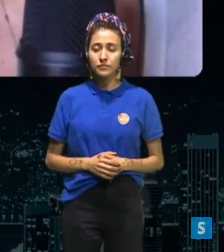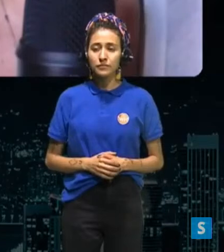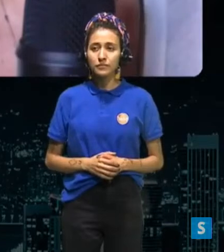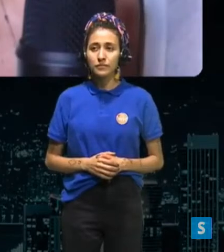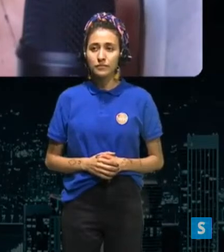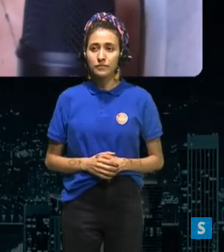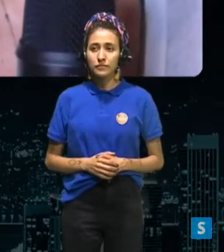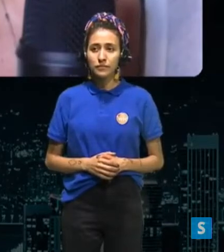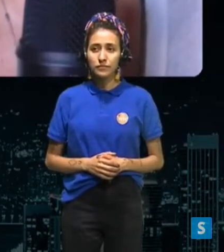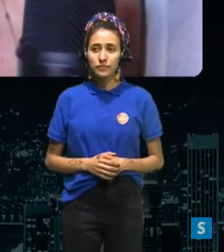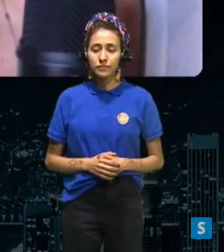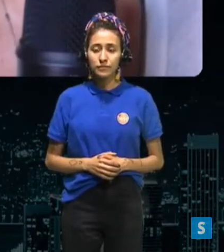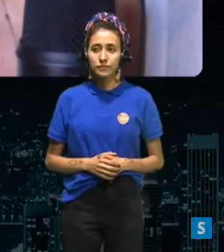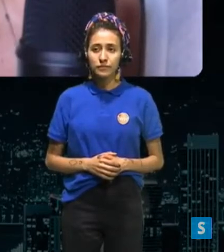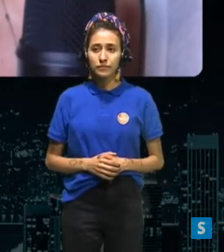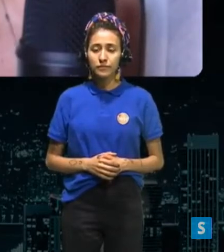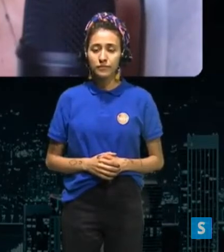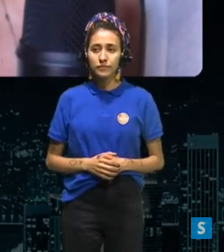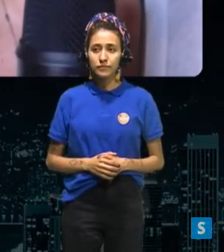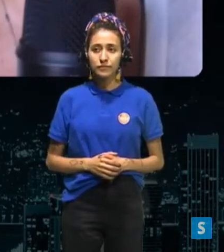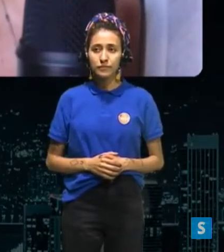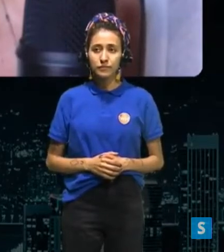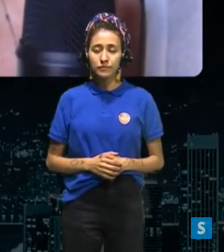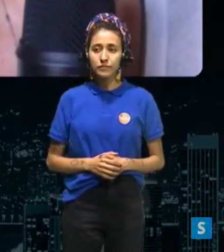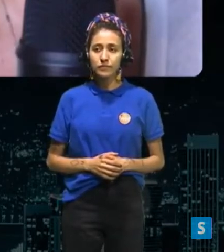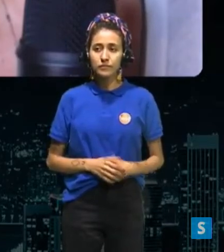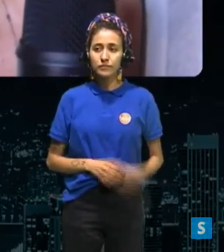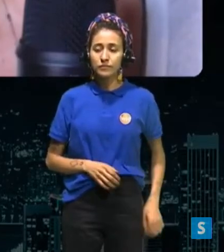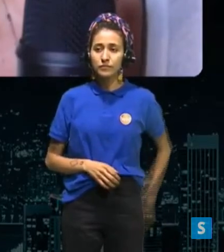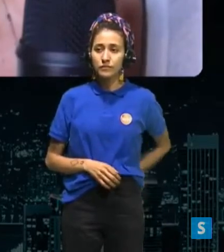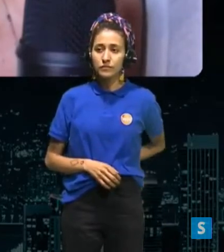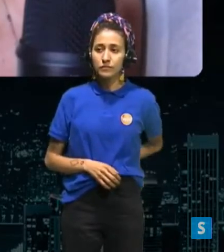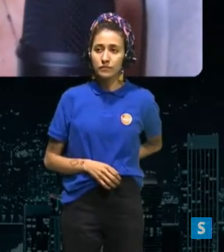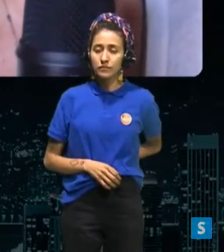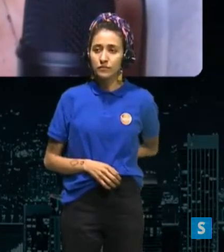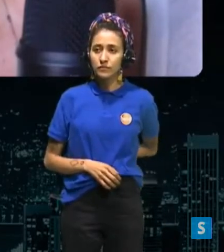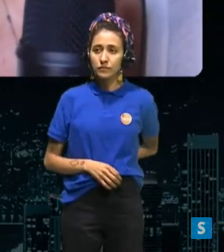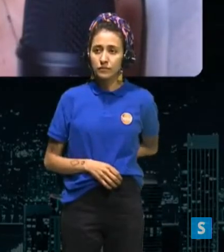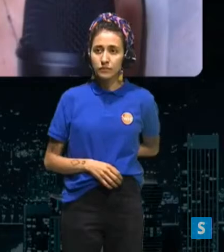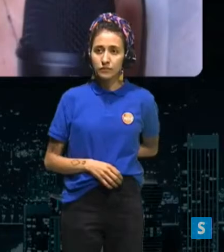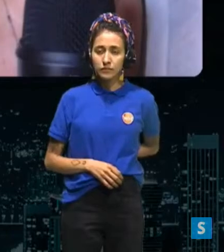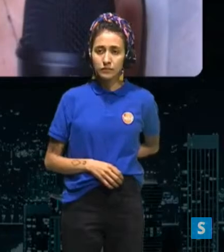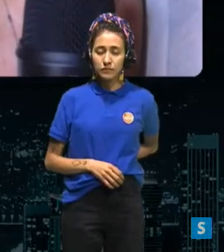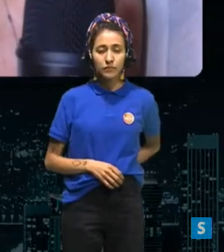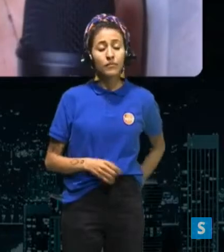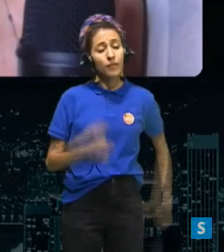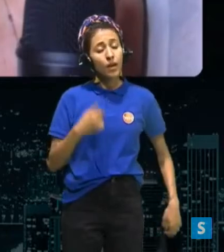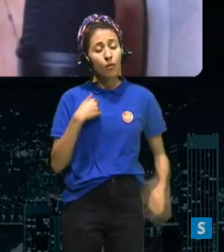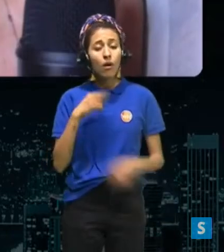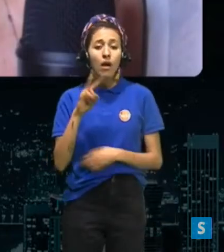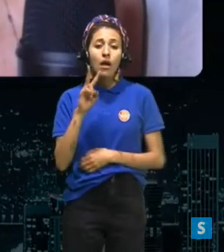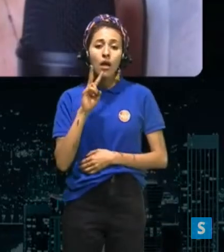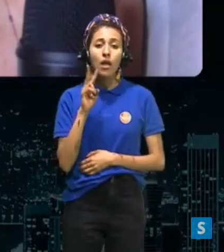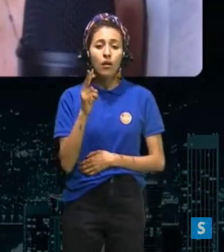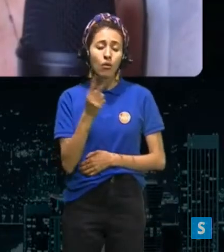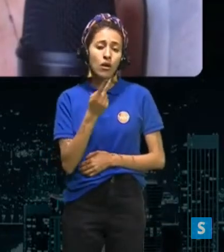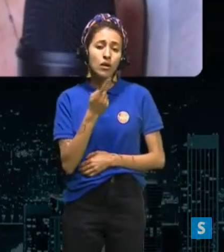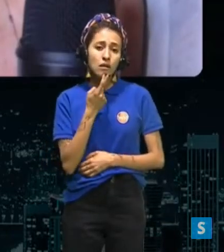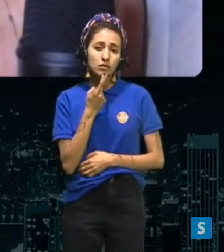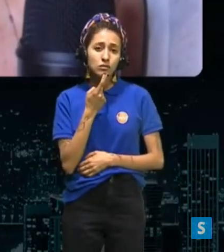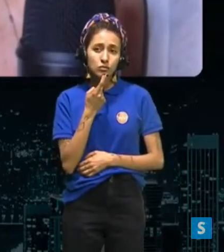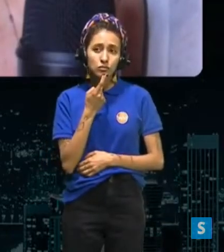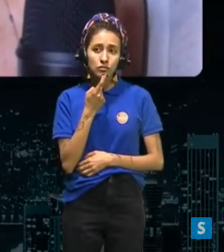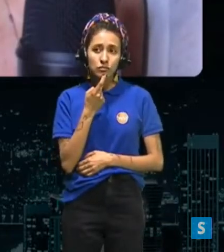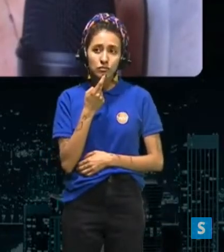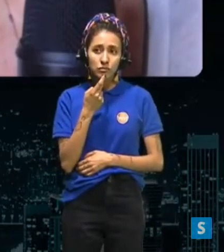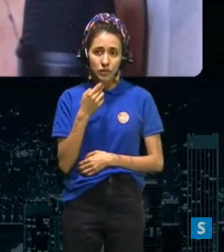e eu só quero reconhecer que talvez dinheiro também seja uma das